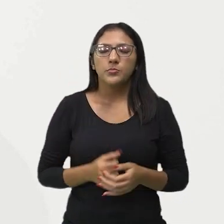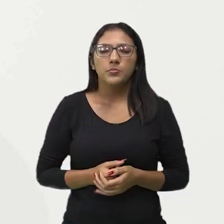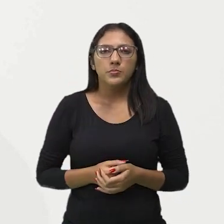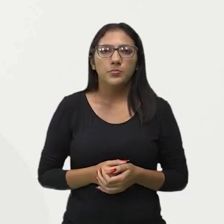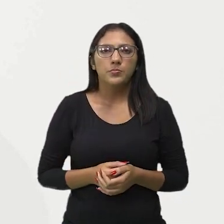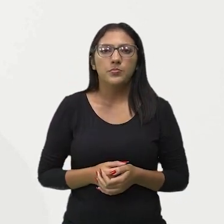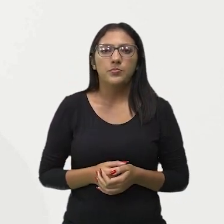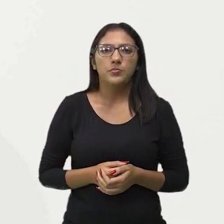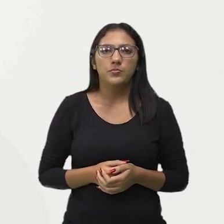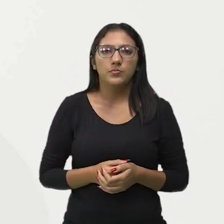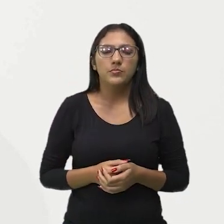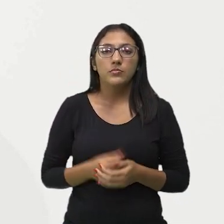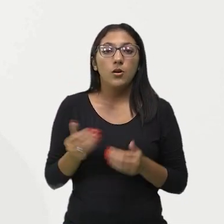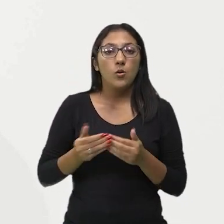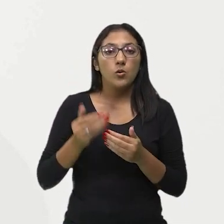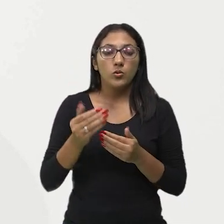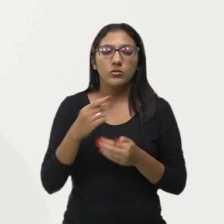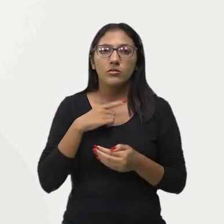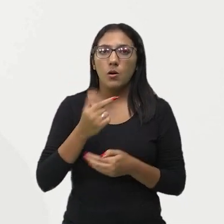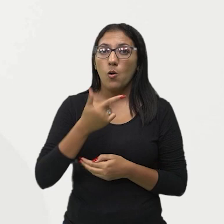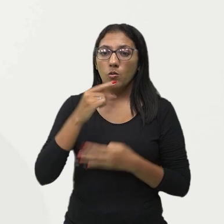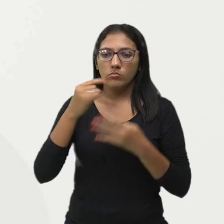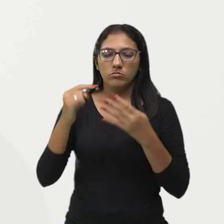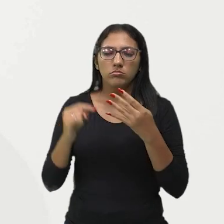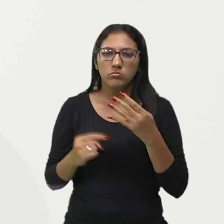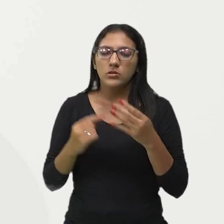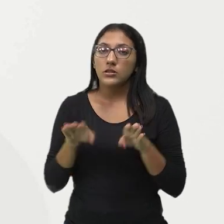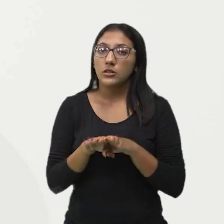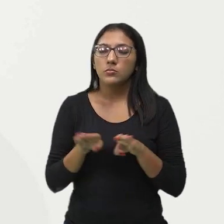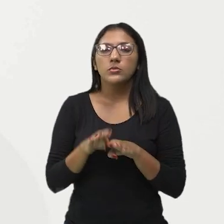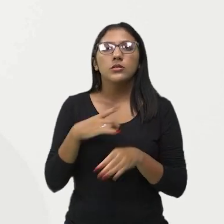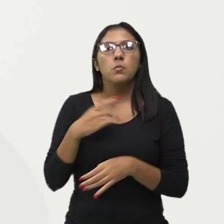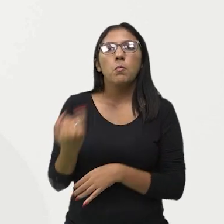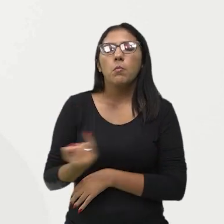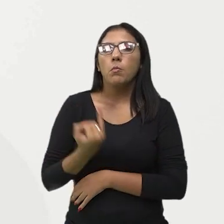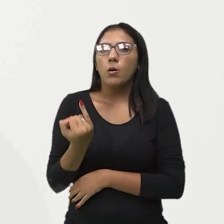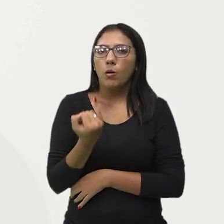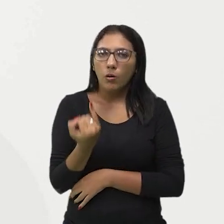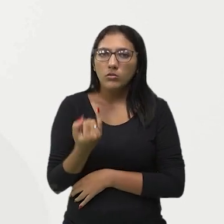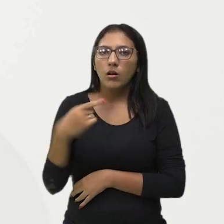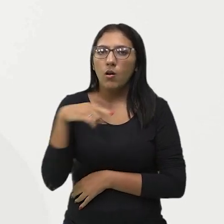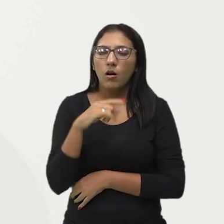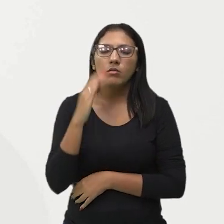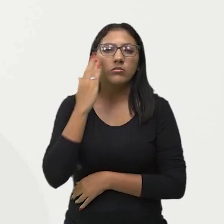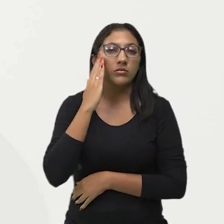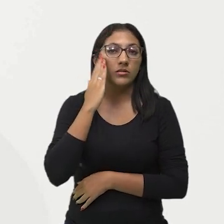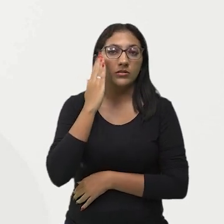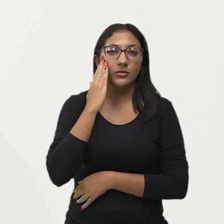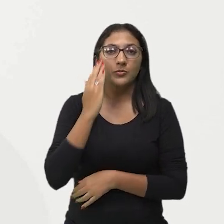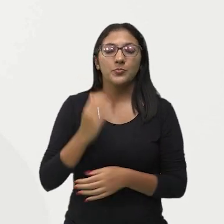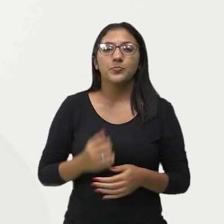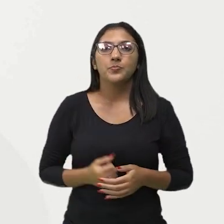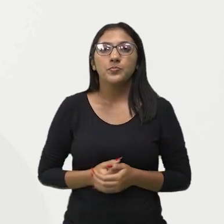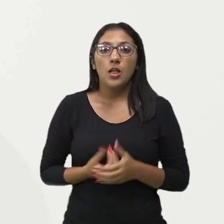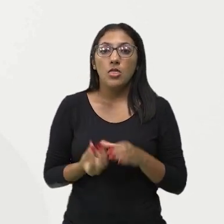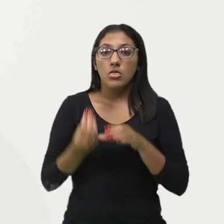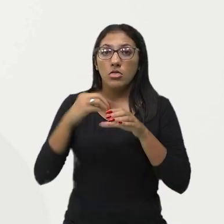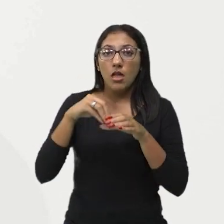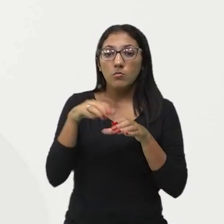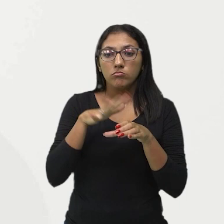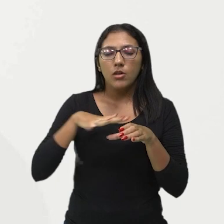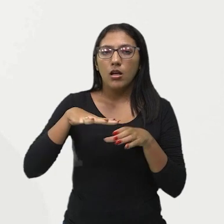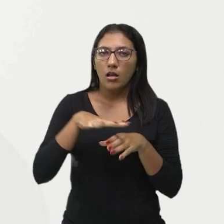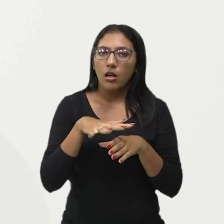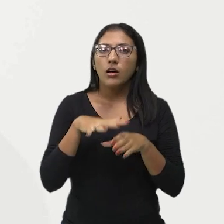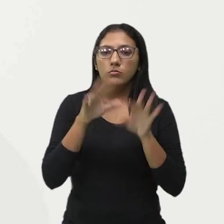também importantíssimos você saber dentro de uma circunferência. E, pessoal, esse outro